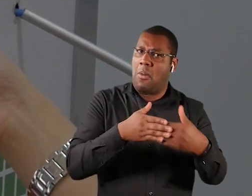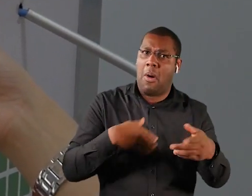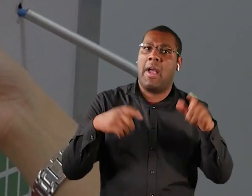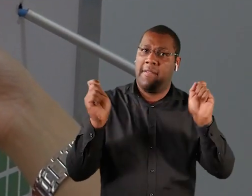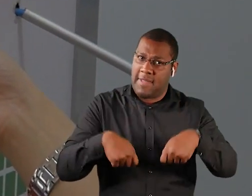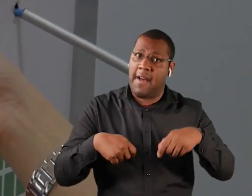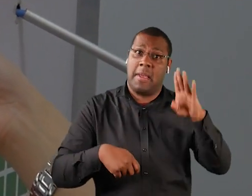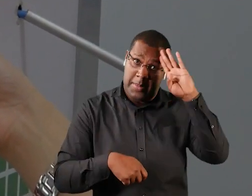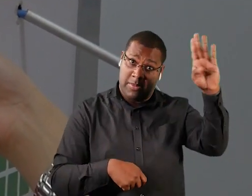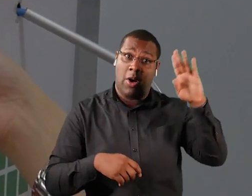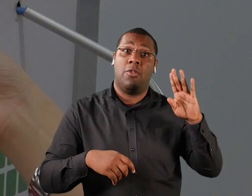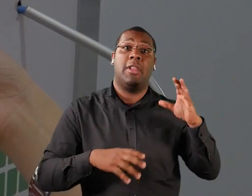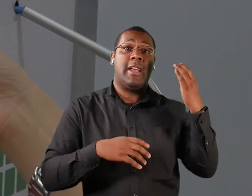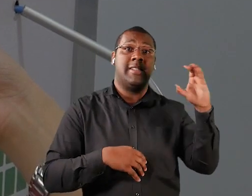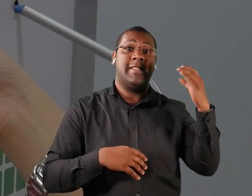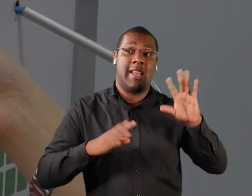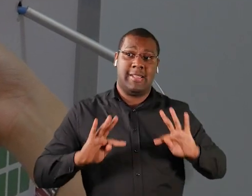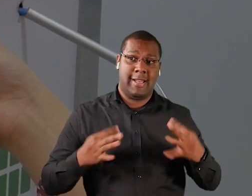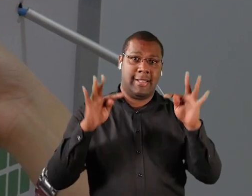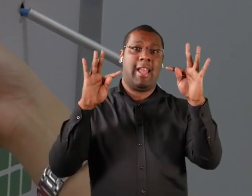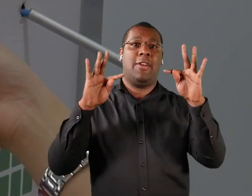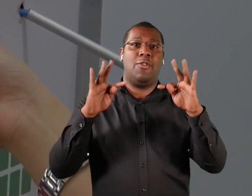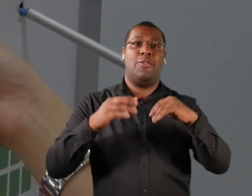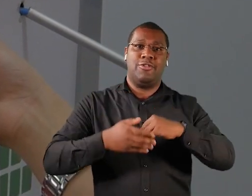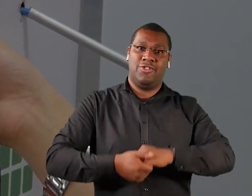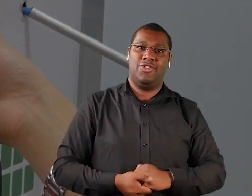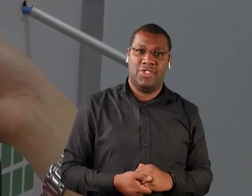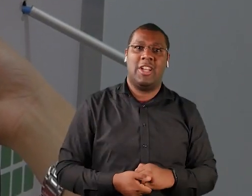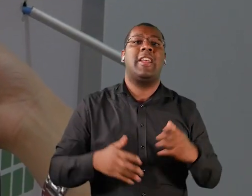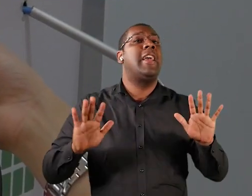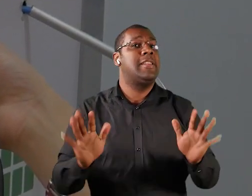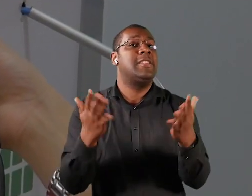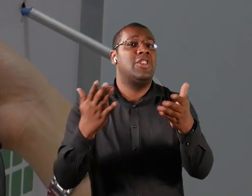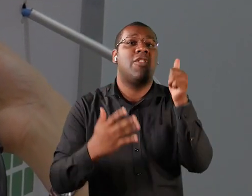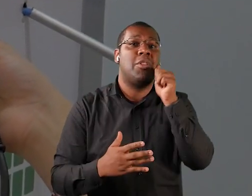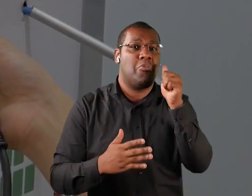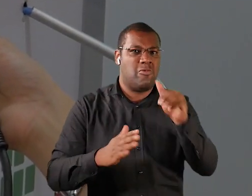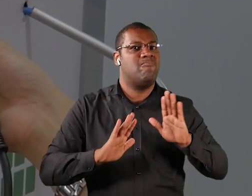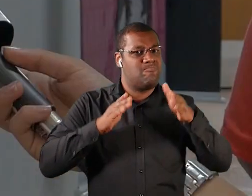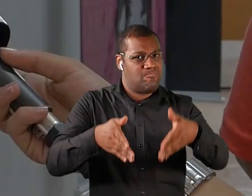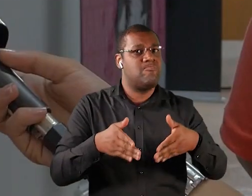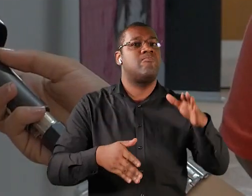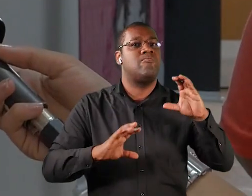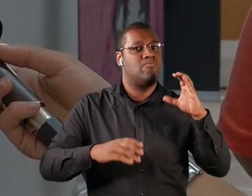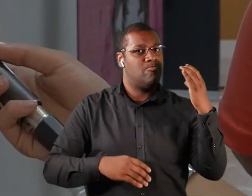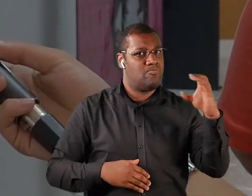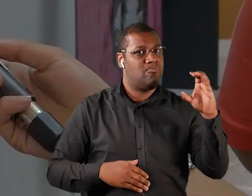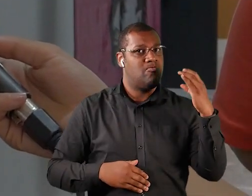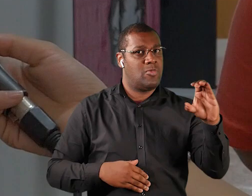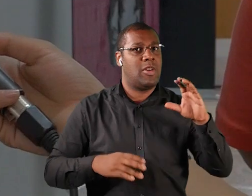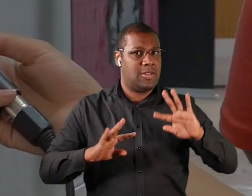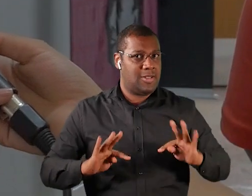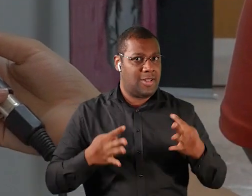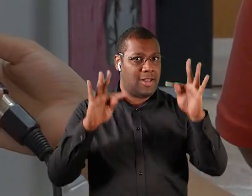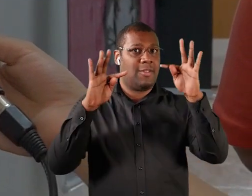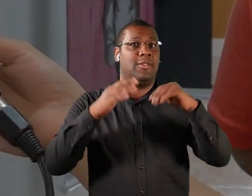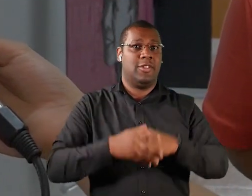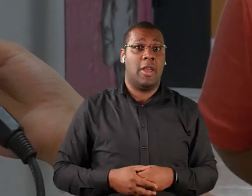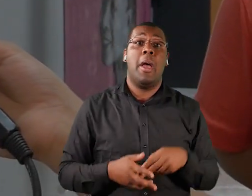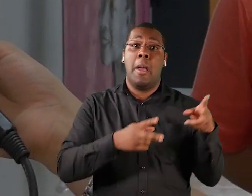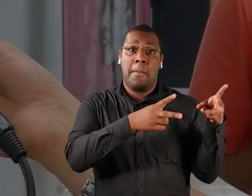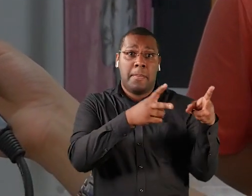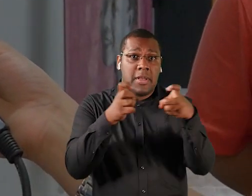na ciência, na tecnologia, que é o que a gente sempre incentiva as meninas a participarem. E a gente percebe que houve uma mudança